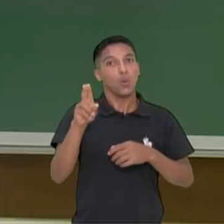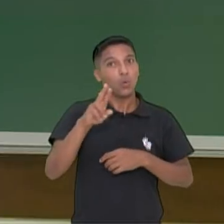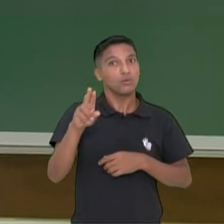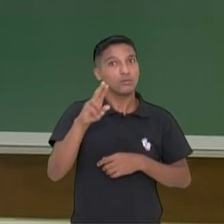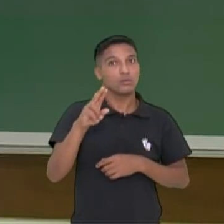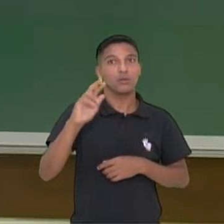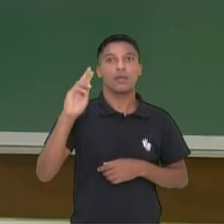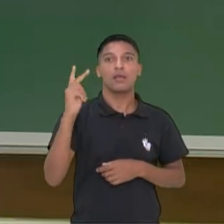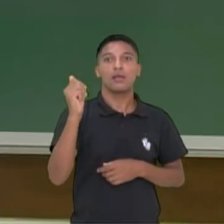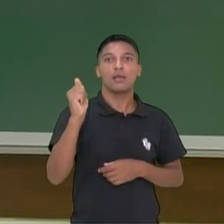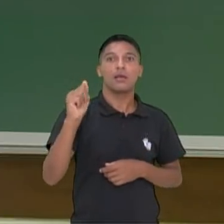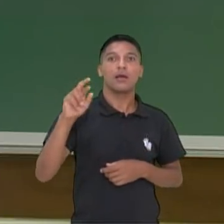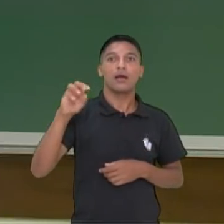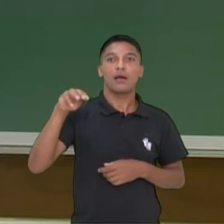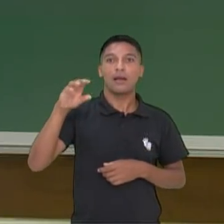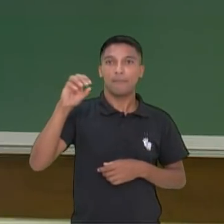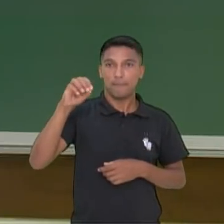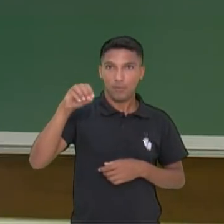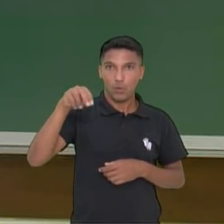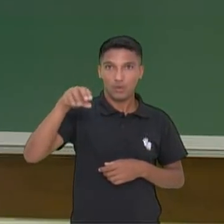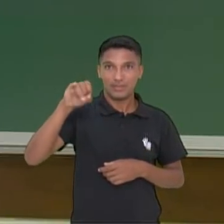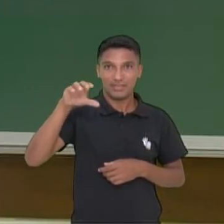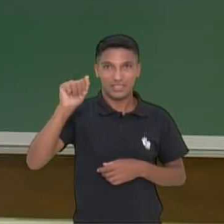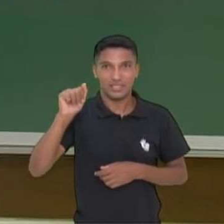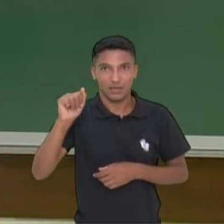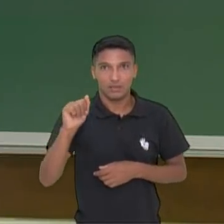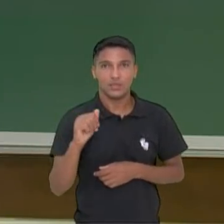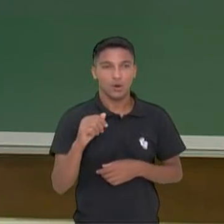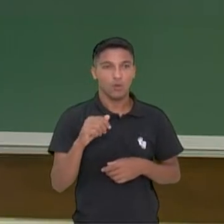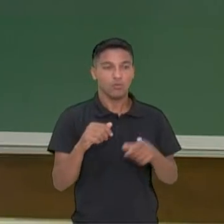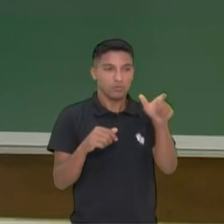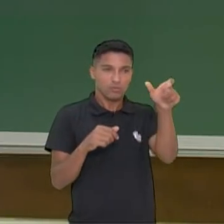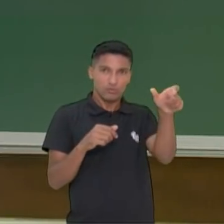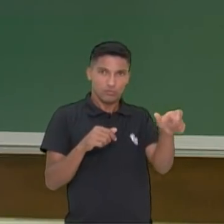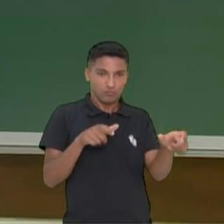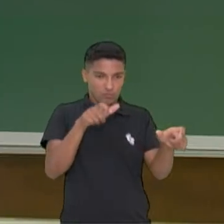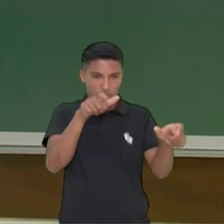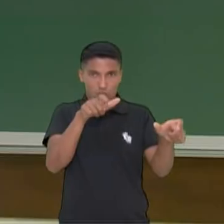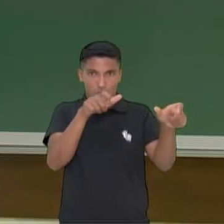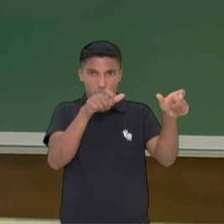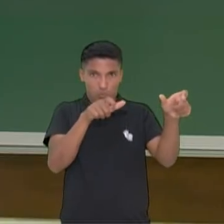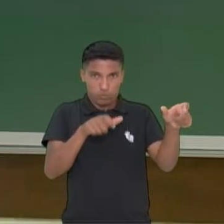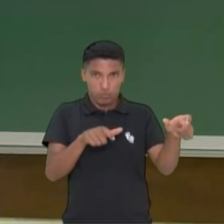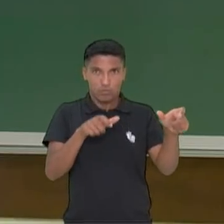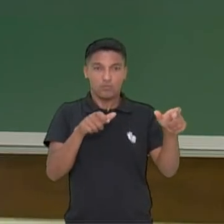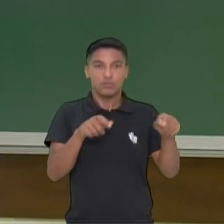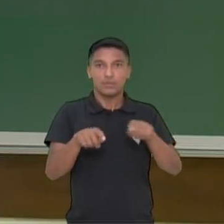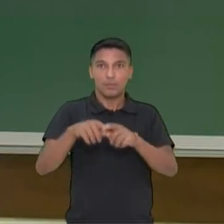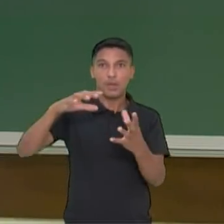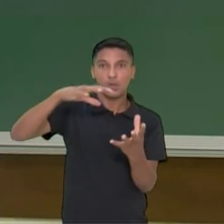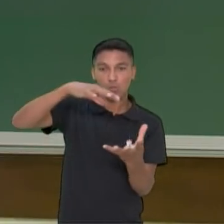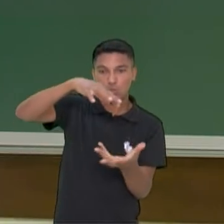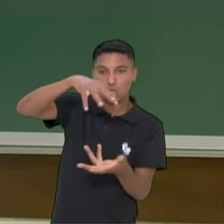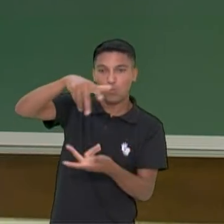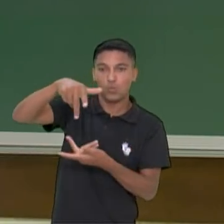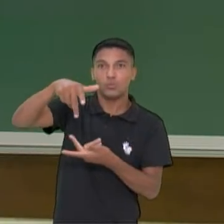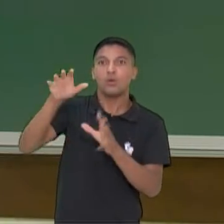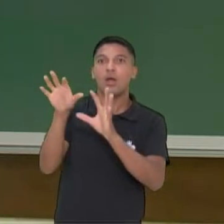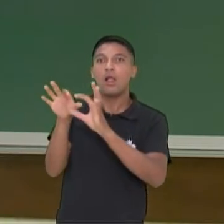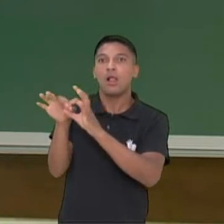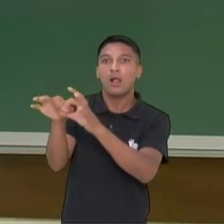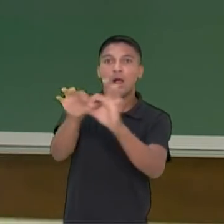E aqui no nosso exercício, né? É aquela buscar a harmonia com o universo e com as